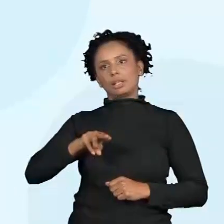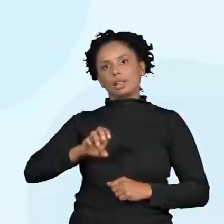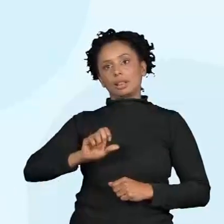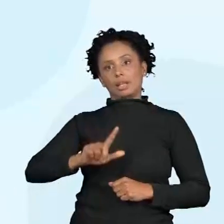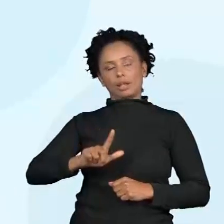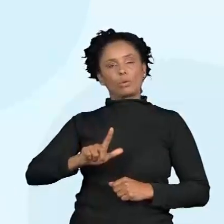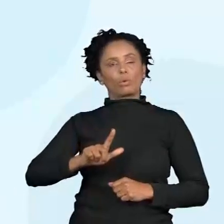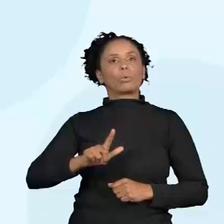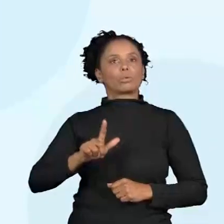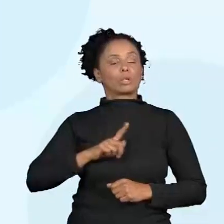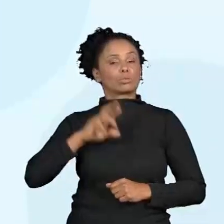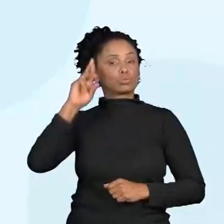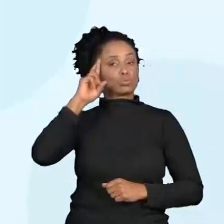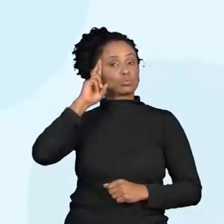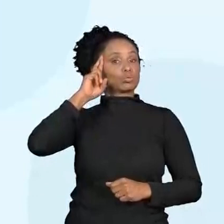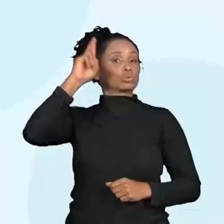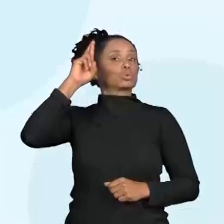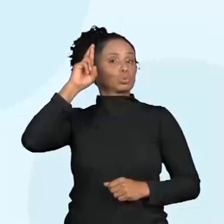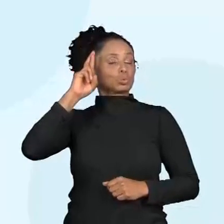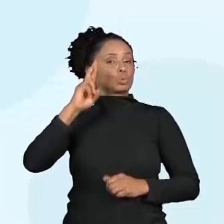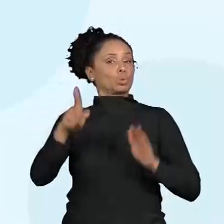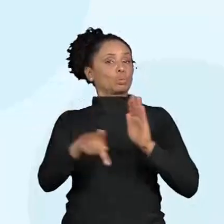de Mauá.